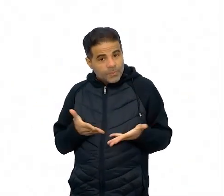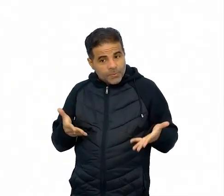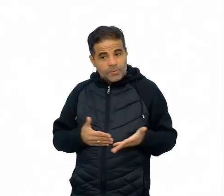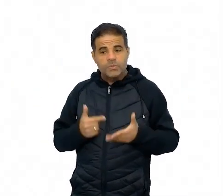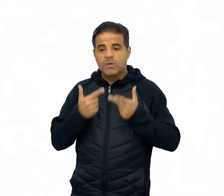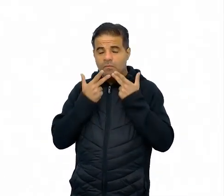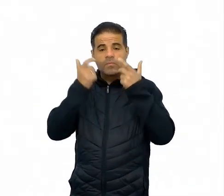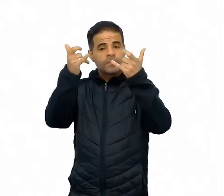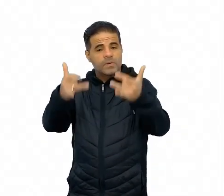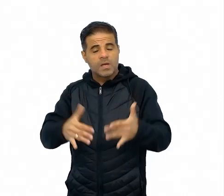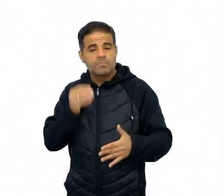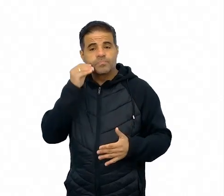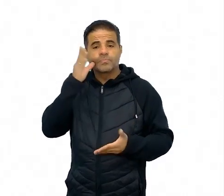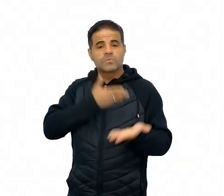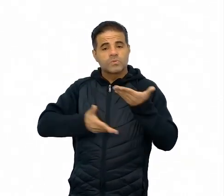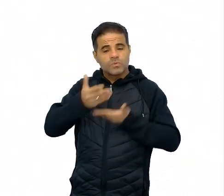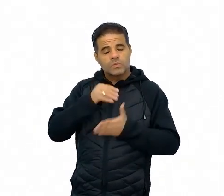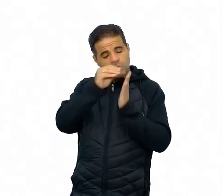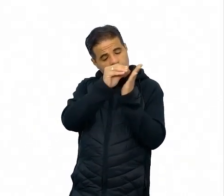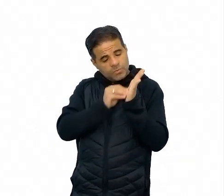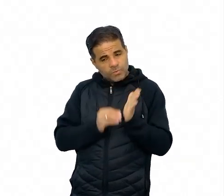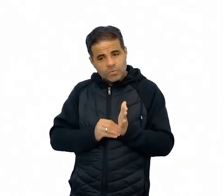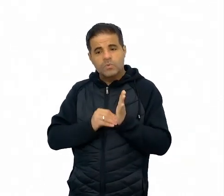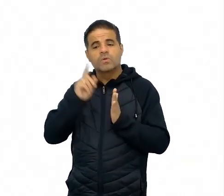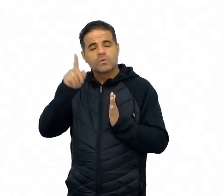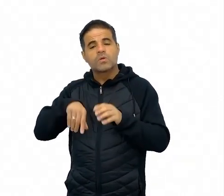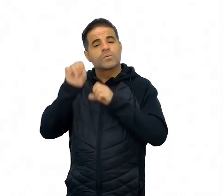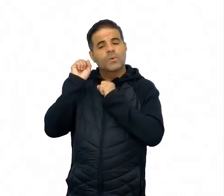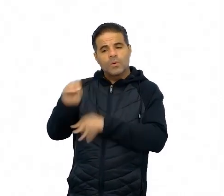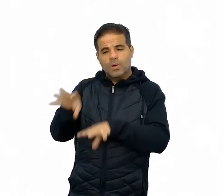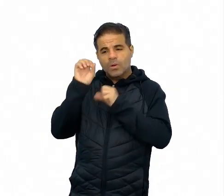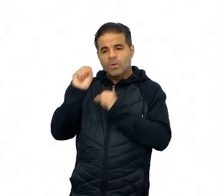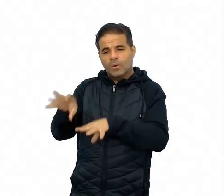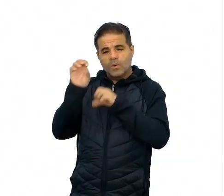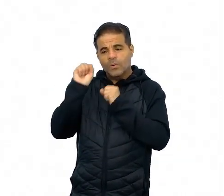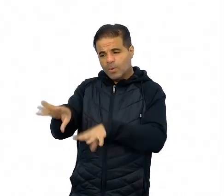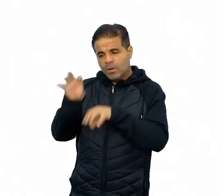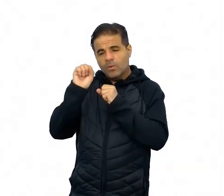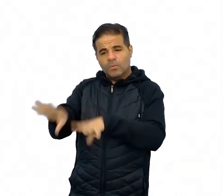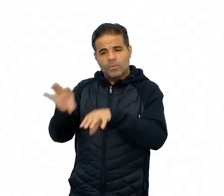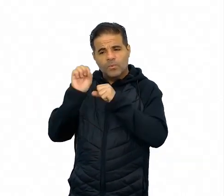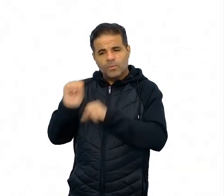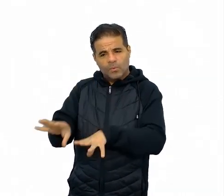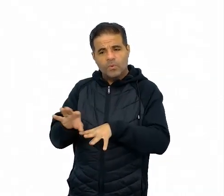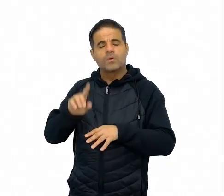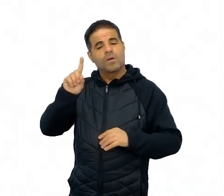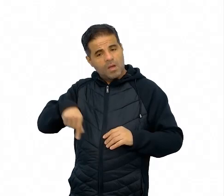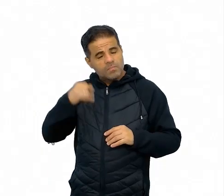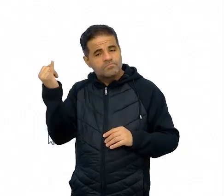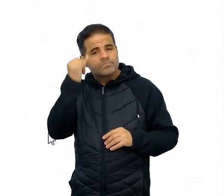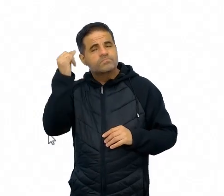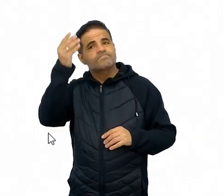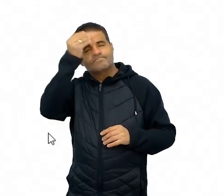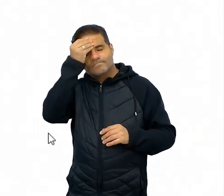falar um pouquinho desse conhecimento do conteúdo e do ensino, né? O quanto é importante, eu vou dar uma paradinha